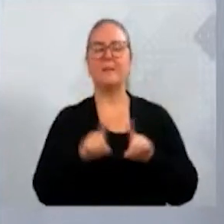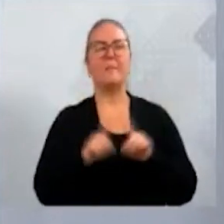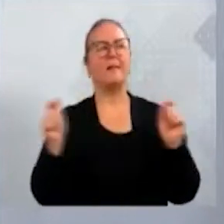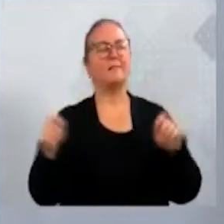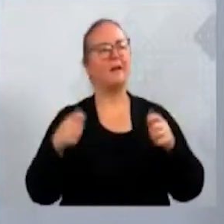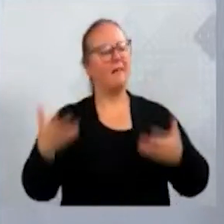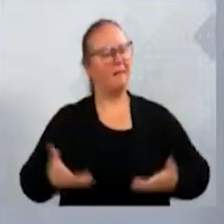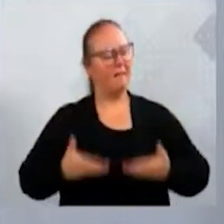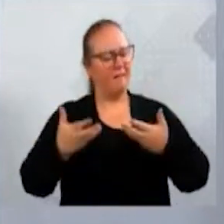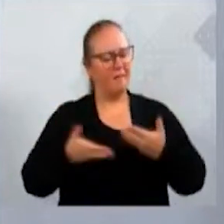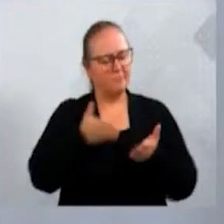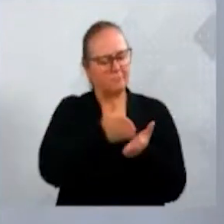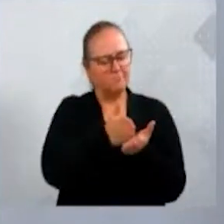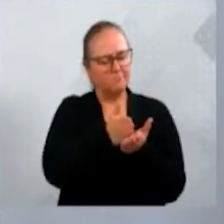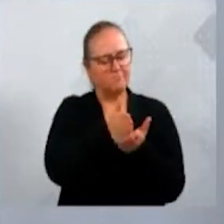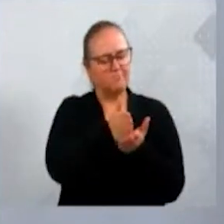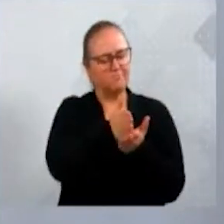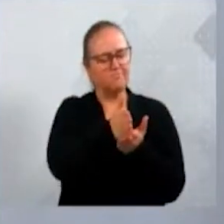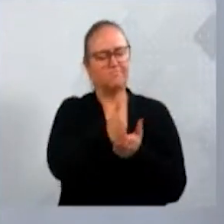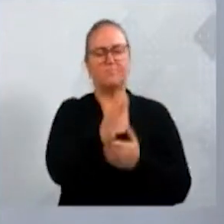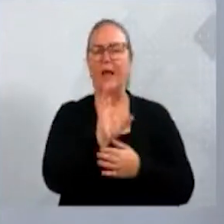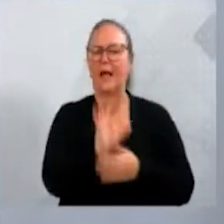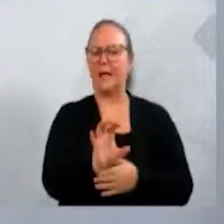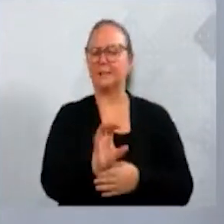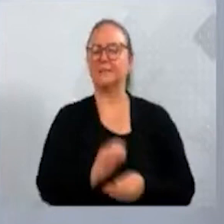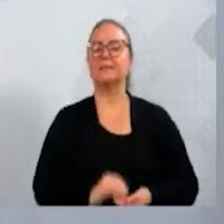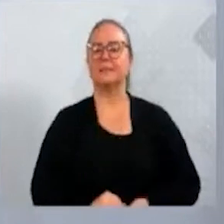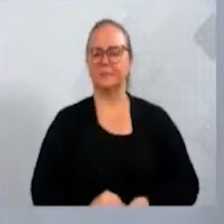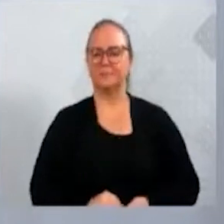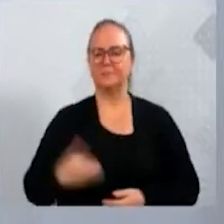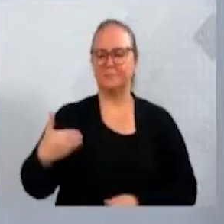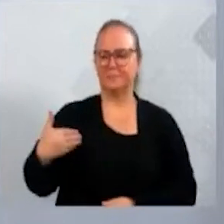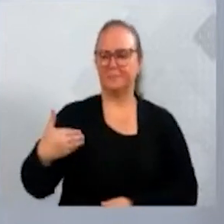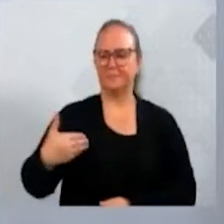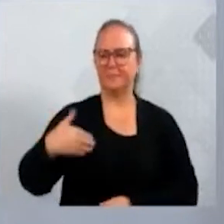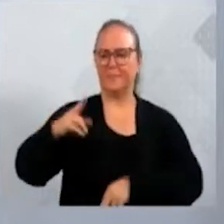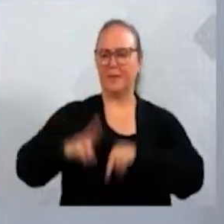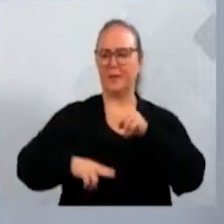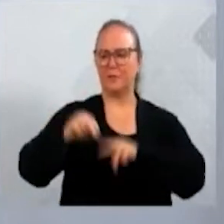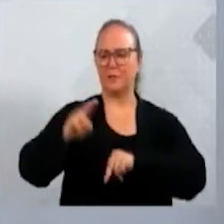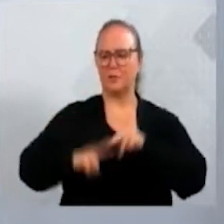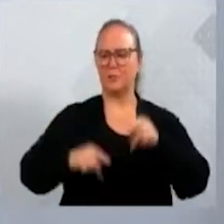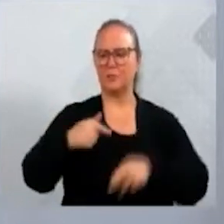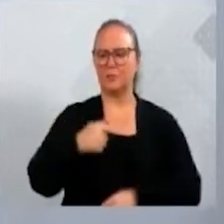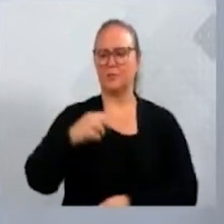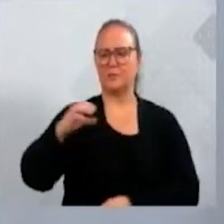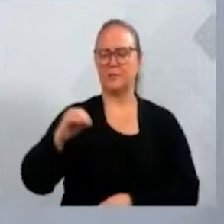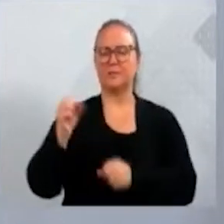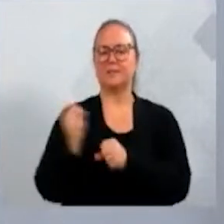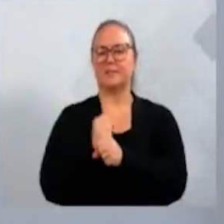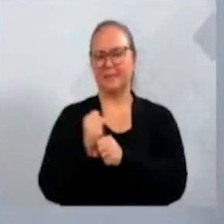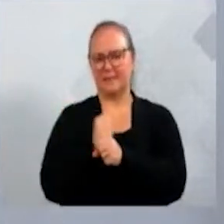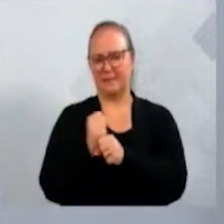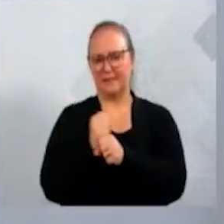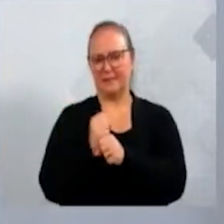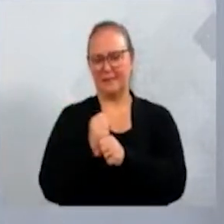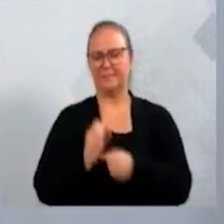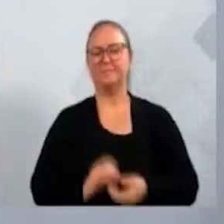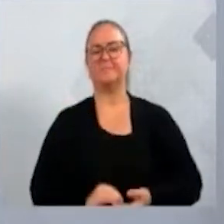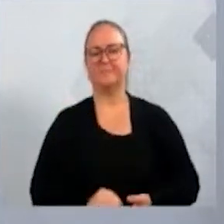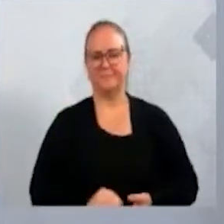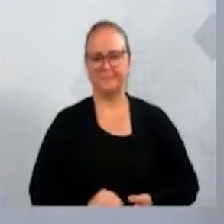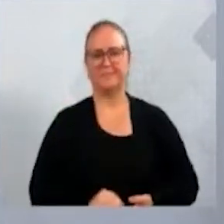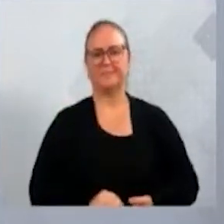continuar nesse caminho que o nosso grupo já percorre agora em junho há 70 anos sempre com a